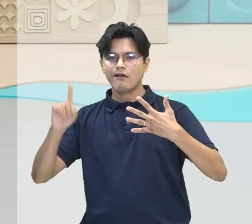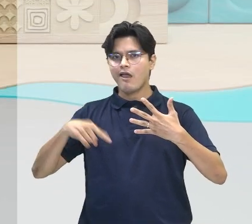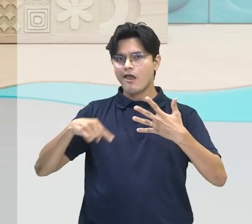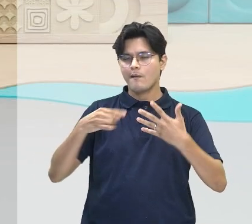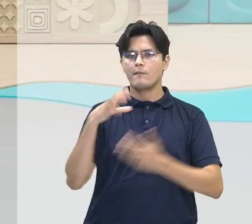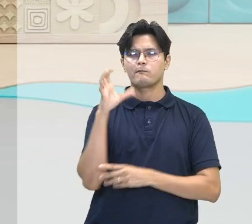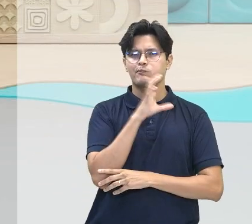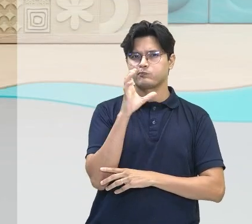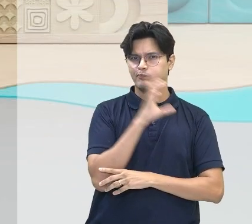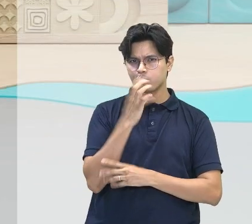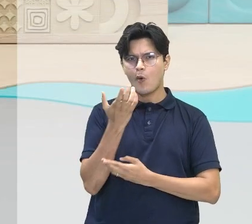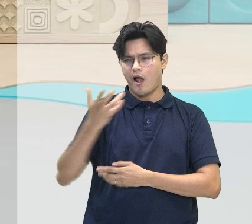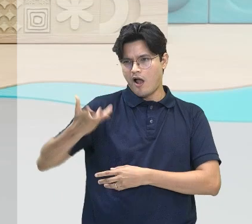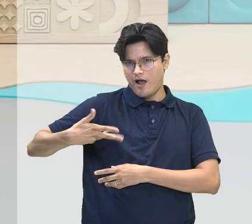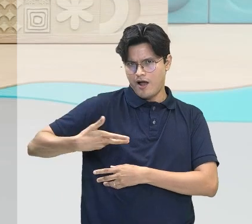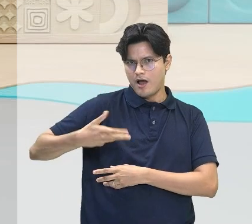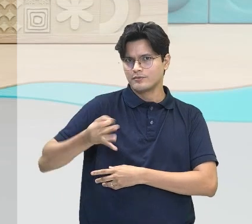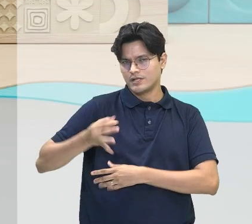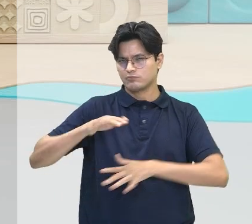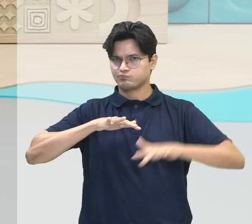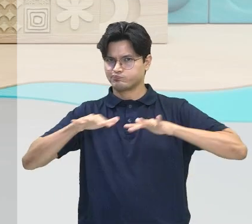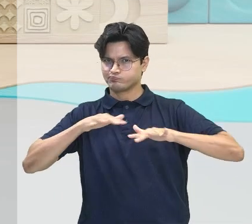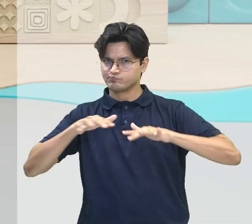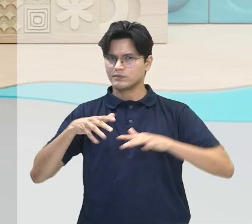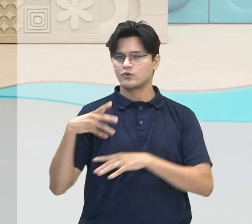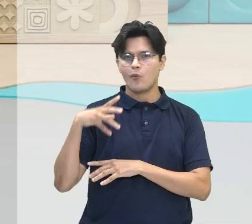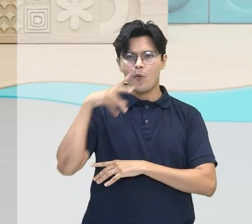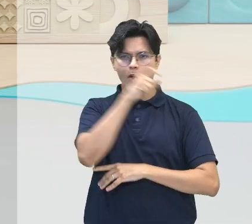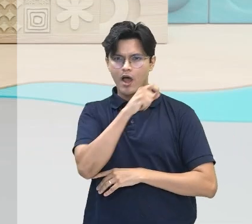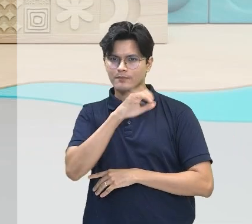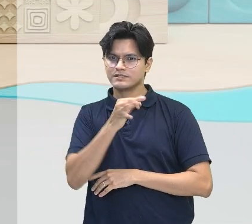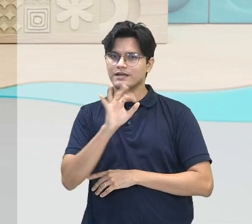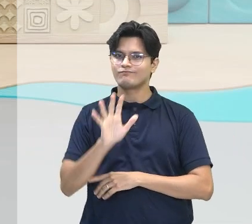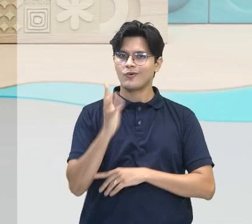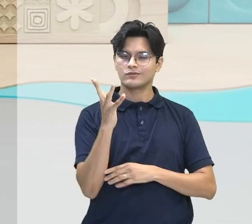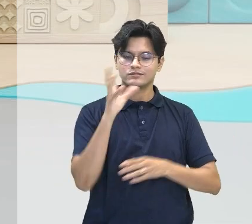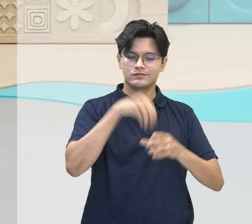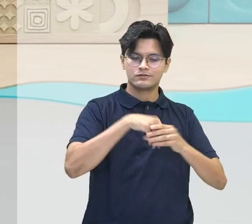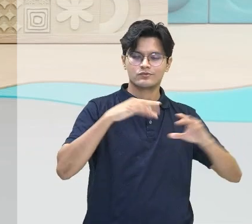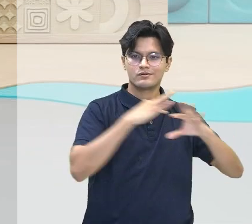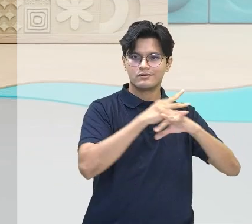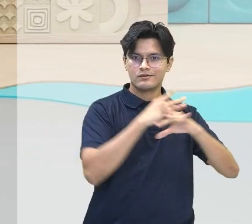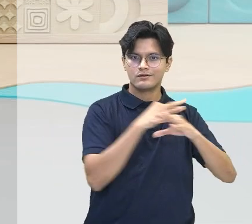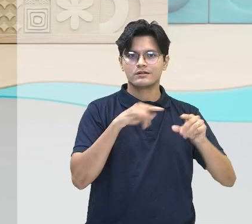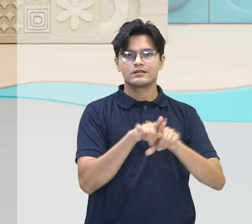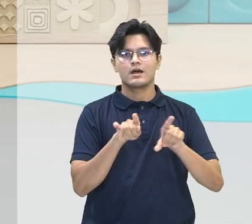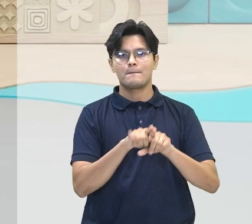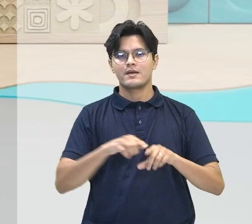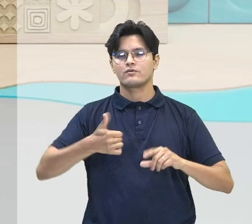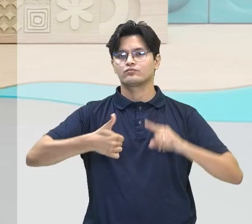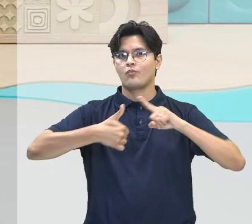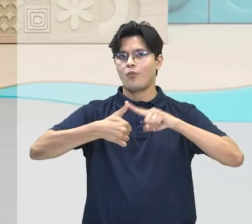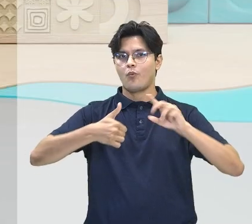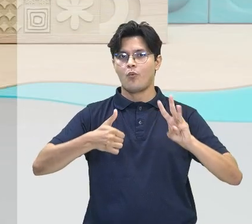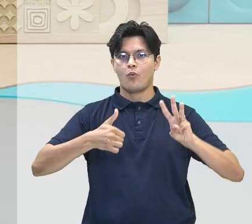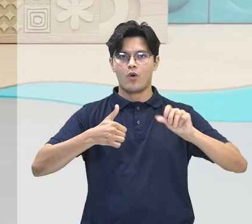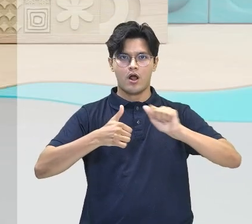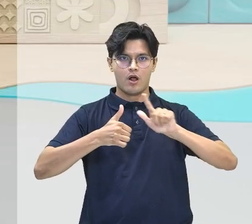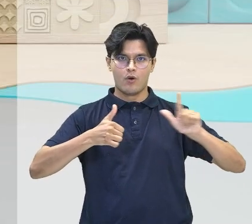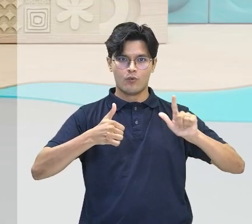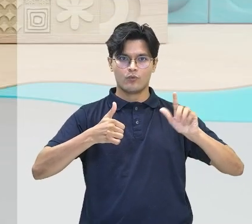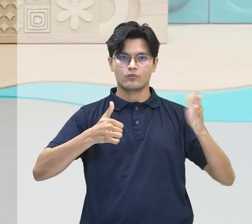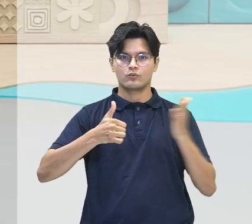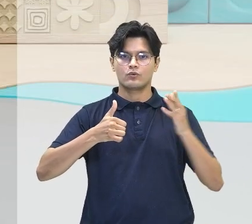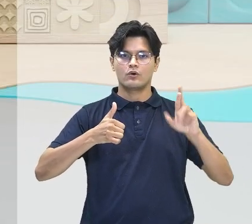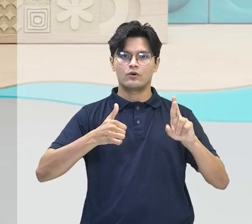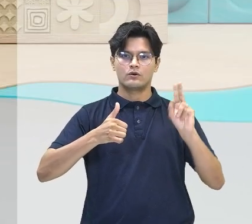feitos ali dentro dessa locomoção dentro da cidade. E o wall run, que é aquele movimento, né,